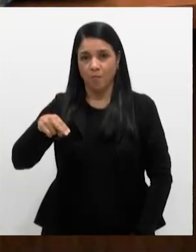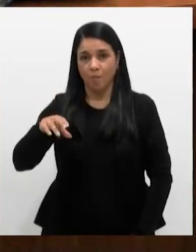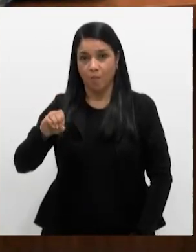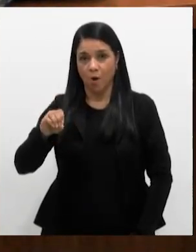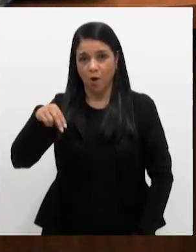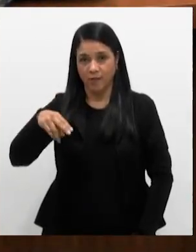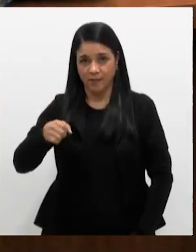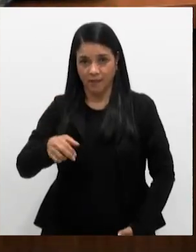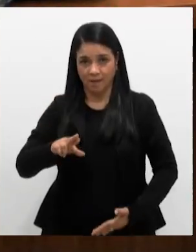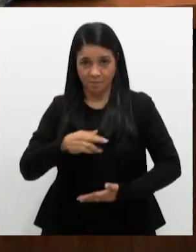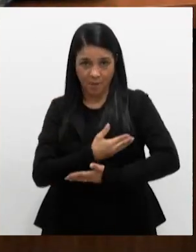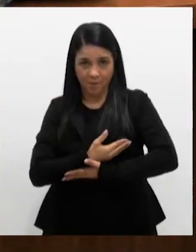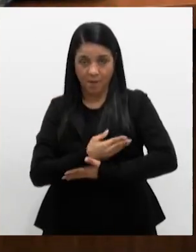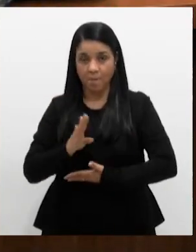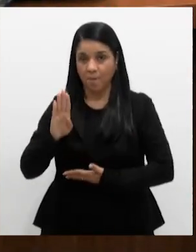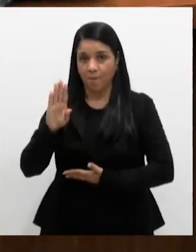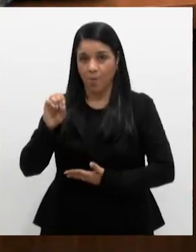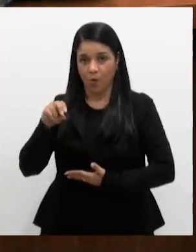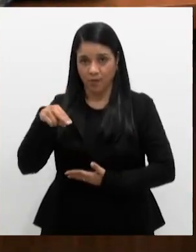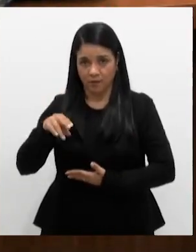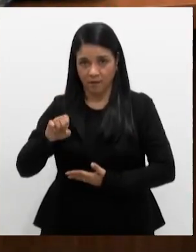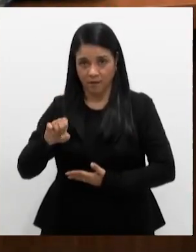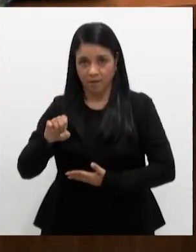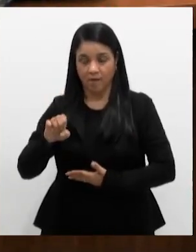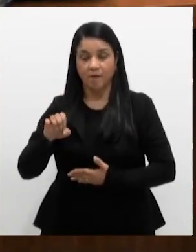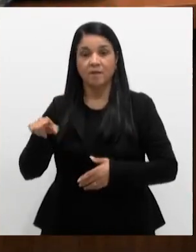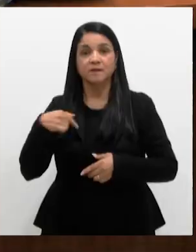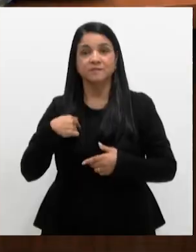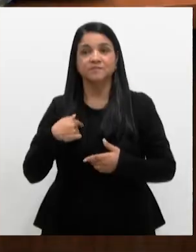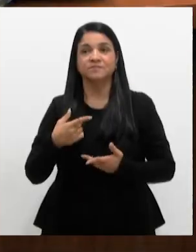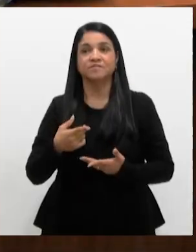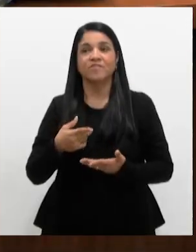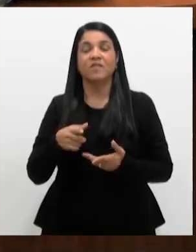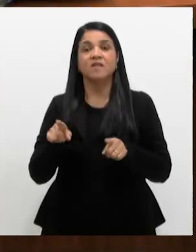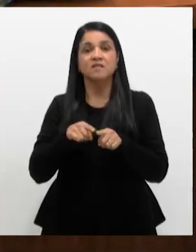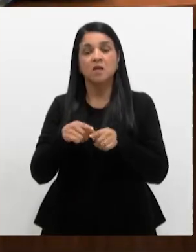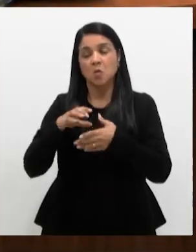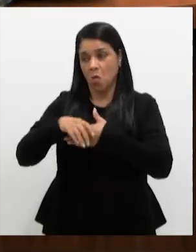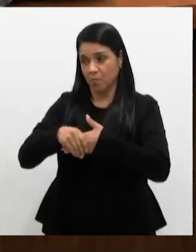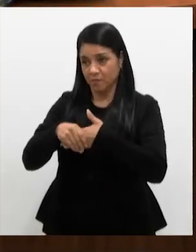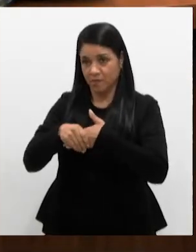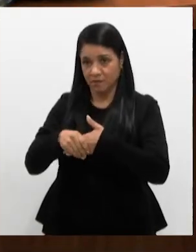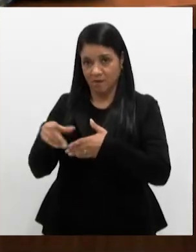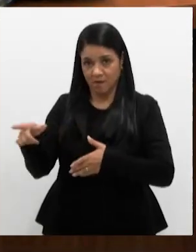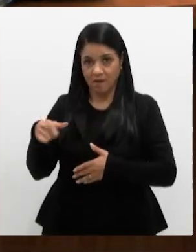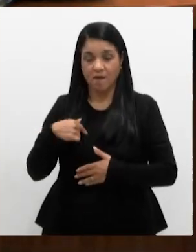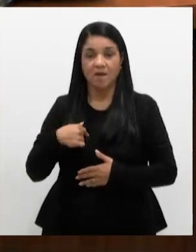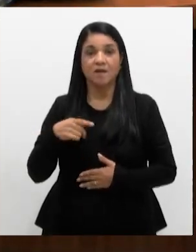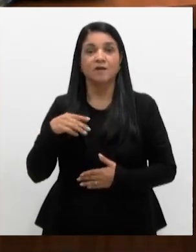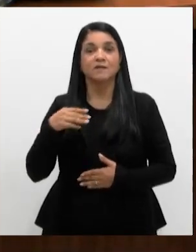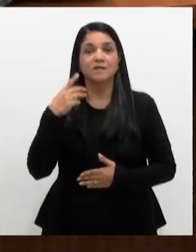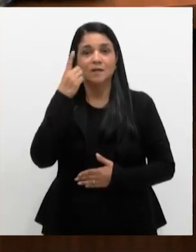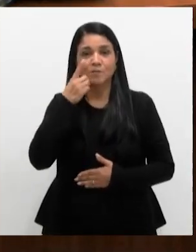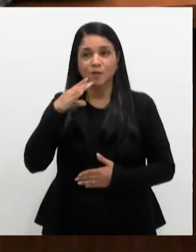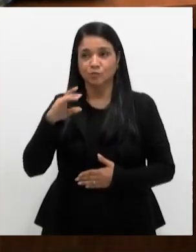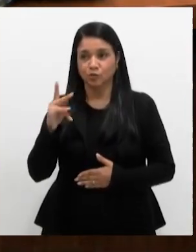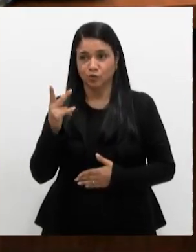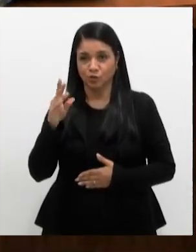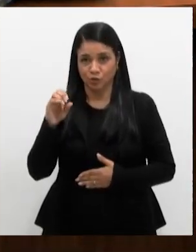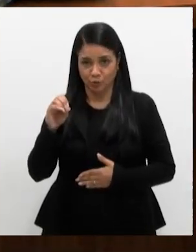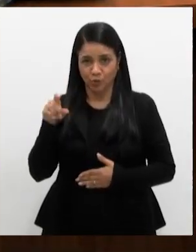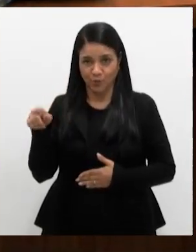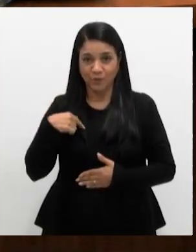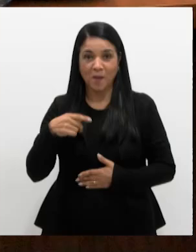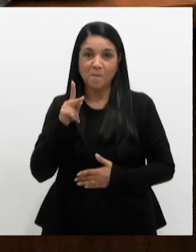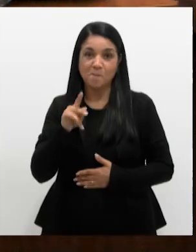hoje, mas como eu respeito as diferenças, quero aqui cumprimentar o deputado Chico Machado, que é pai de um bebê reborn e trouxe o bebezinho aqui